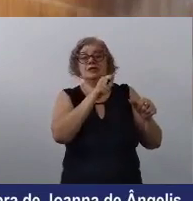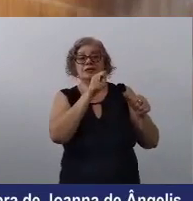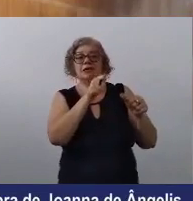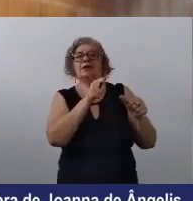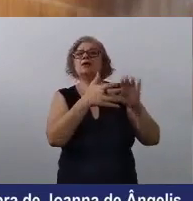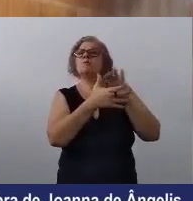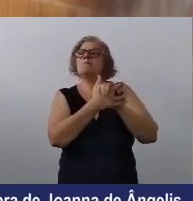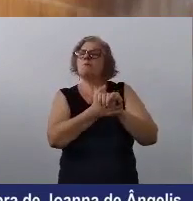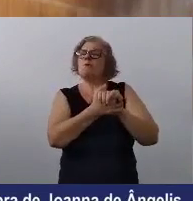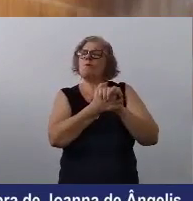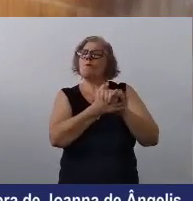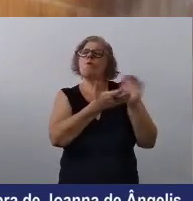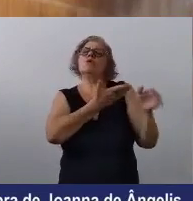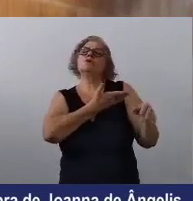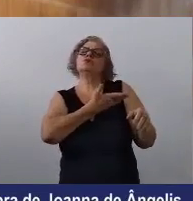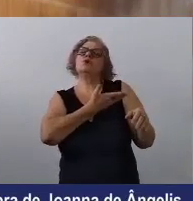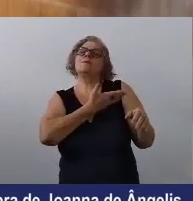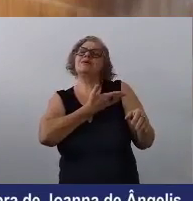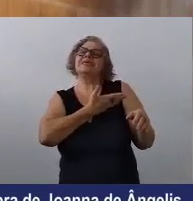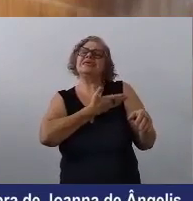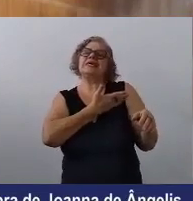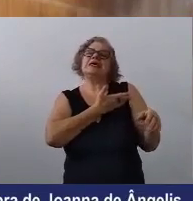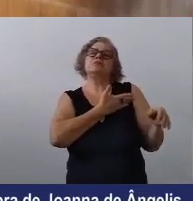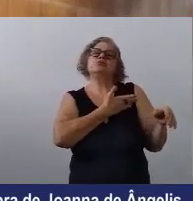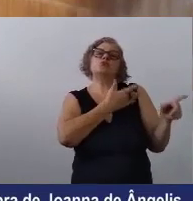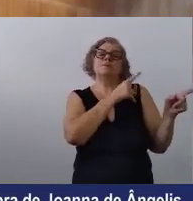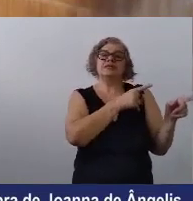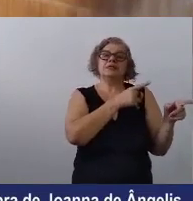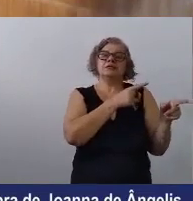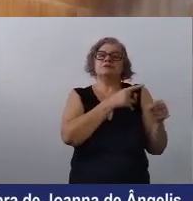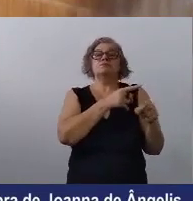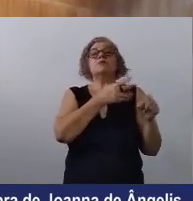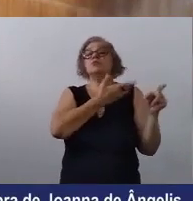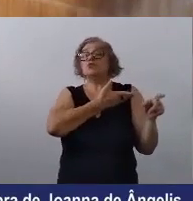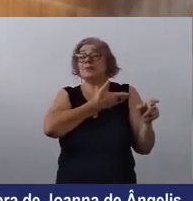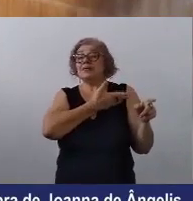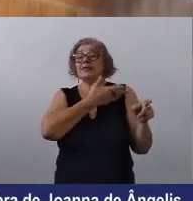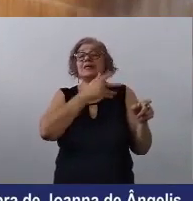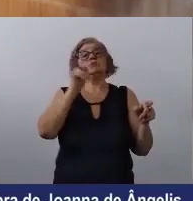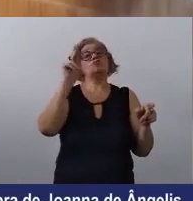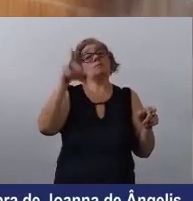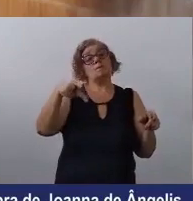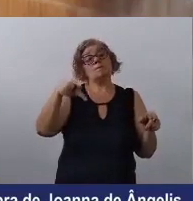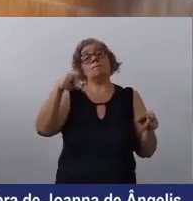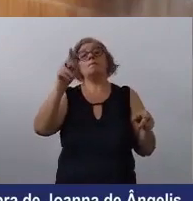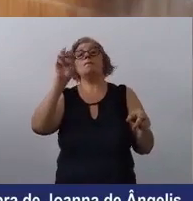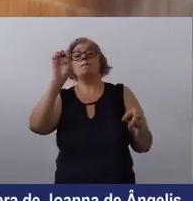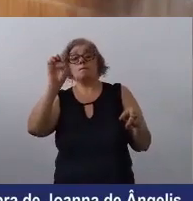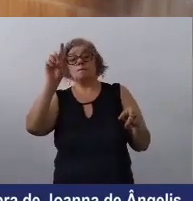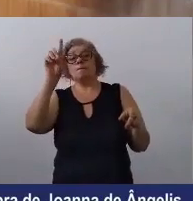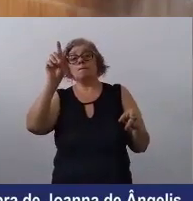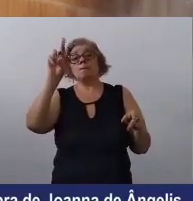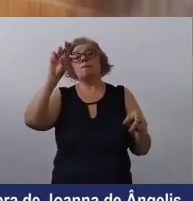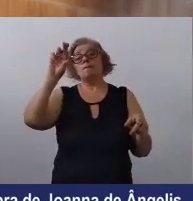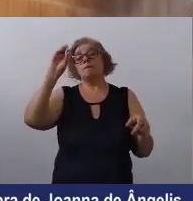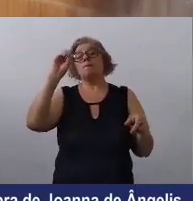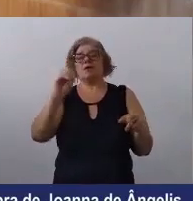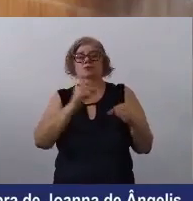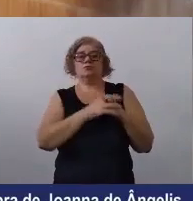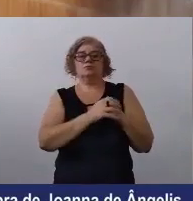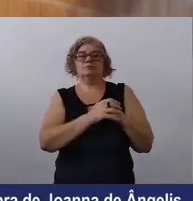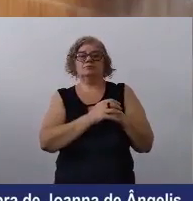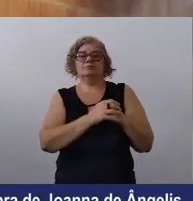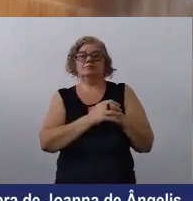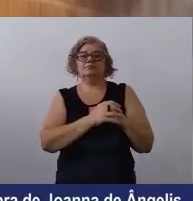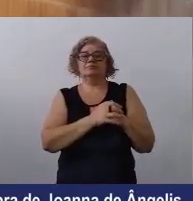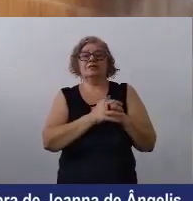Pedro. E Pedro convida Iana para que fosse ouvir no Monte Curum-Hatim um profeta